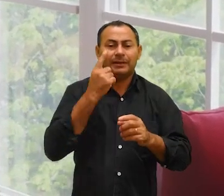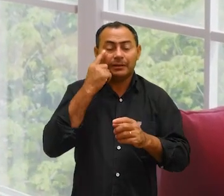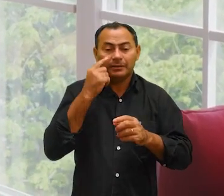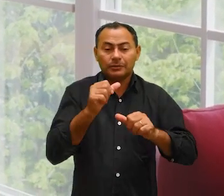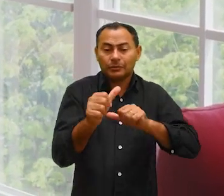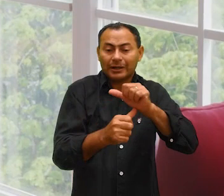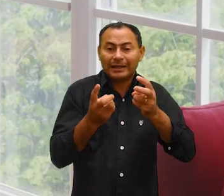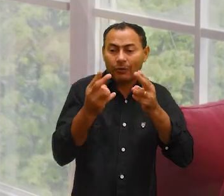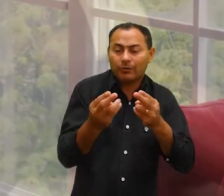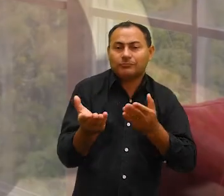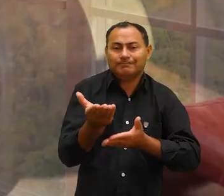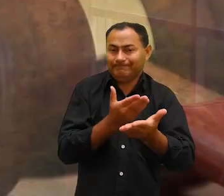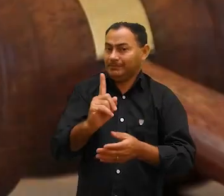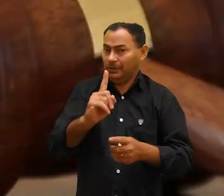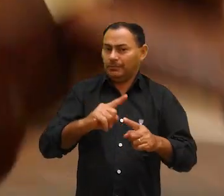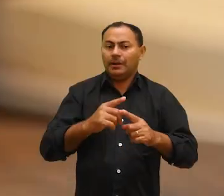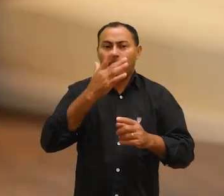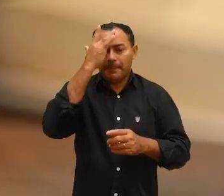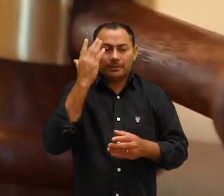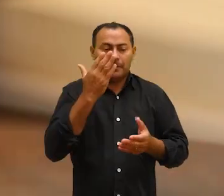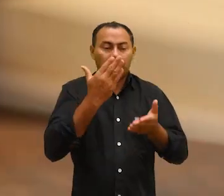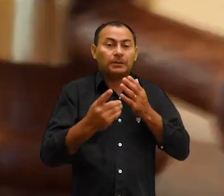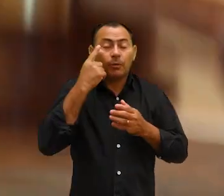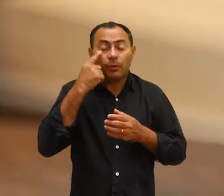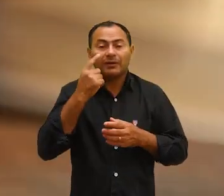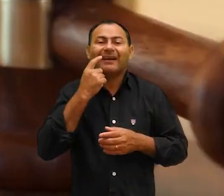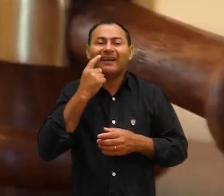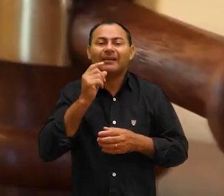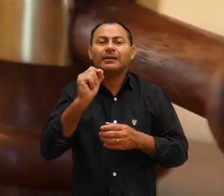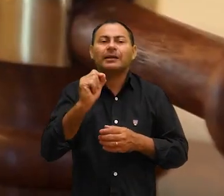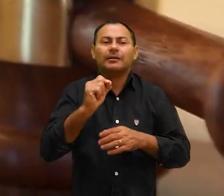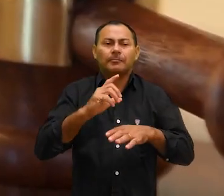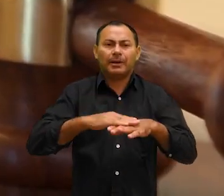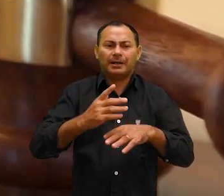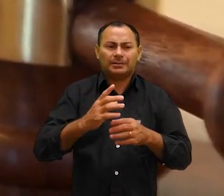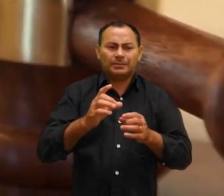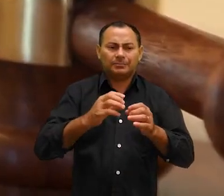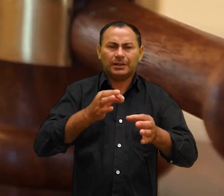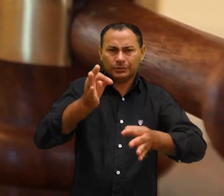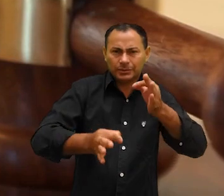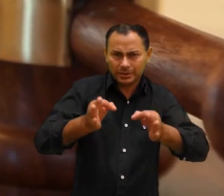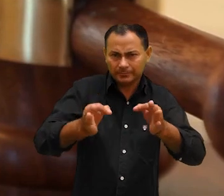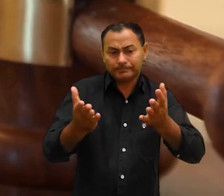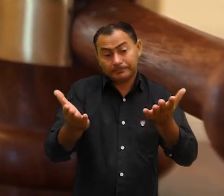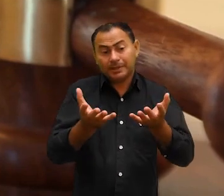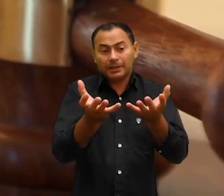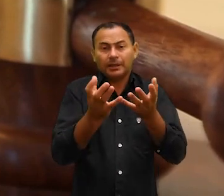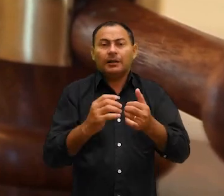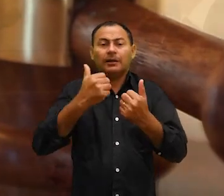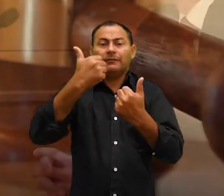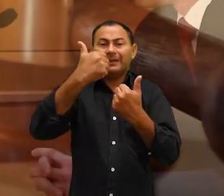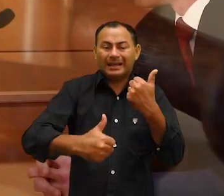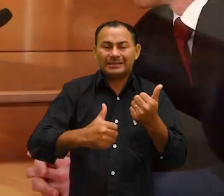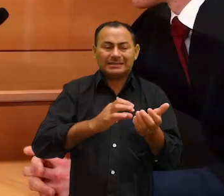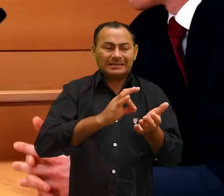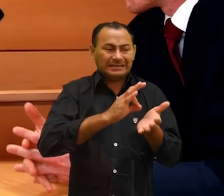por olho e dente por dente. Mas quando alguém perdia um olho ou um dente, queria mais do que apenas justiça, ele queria a